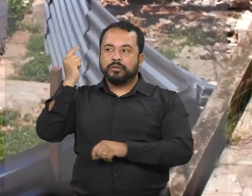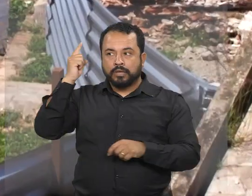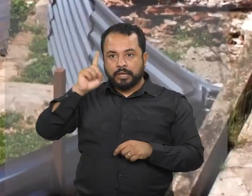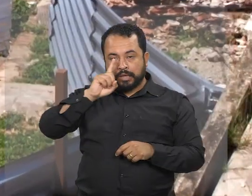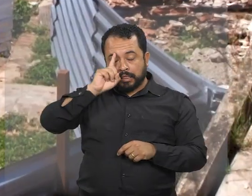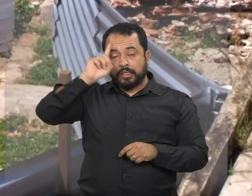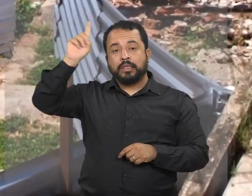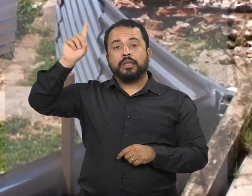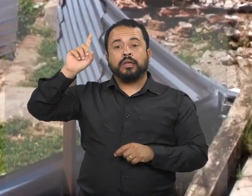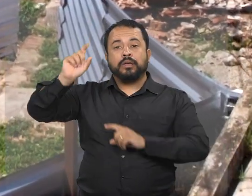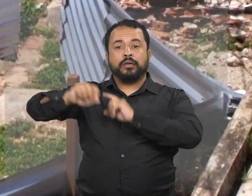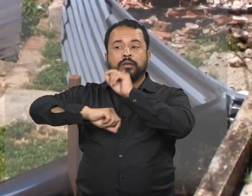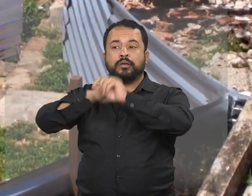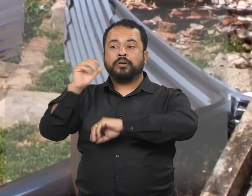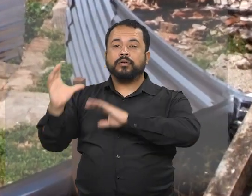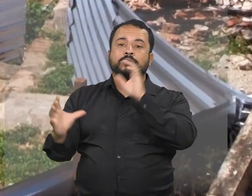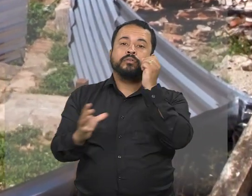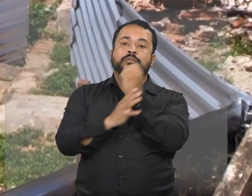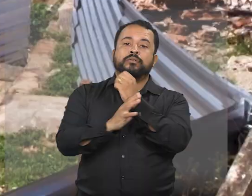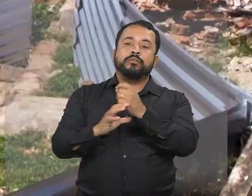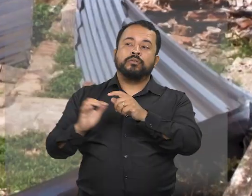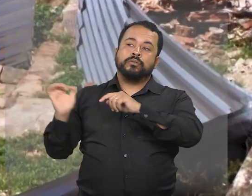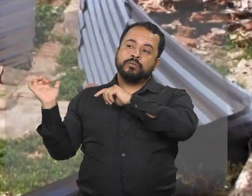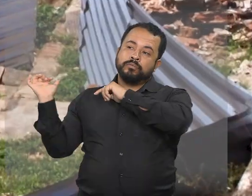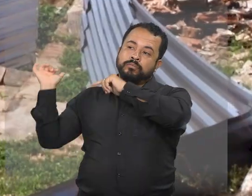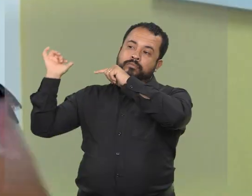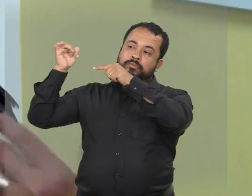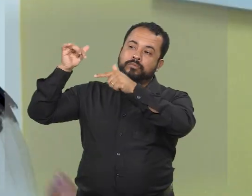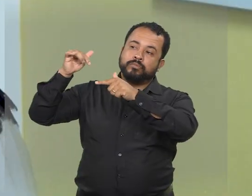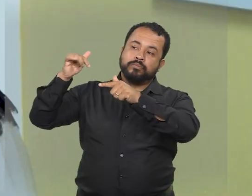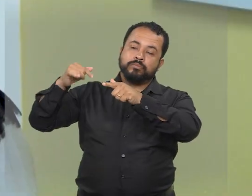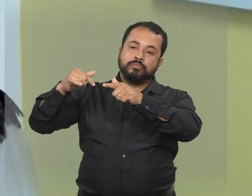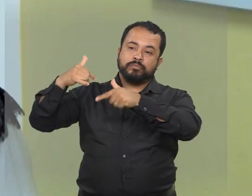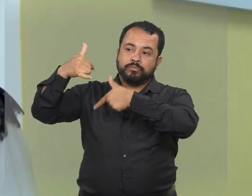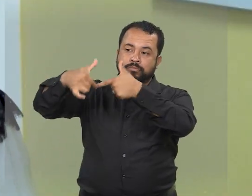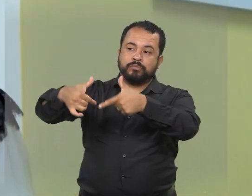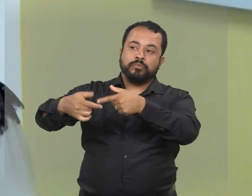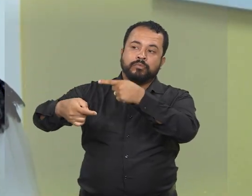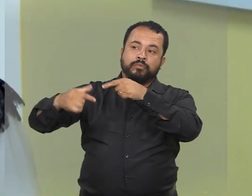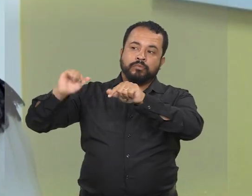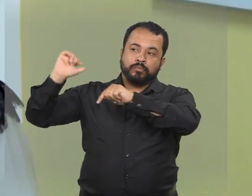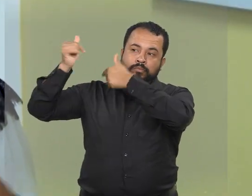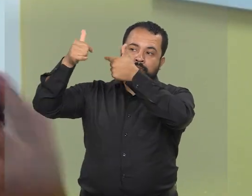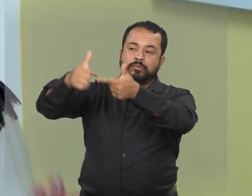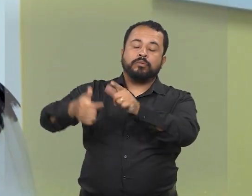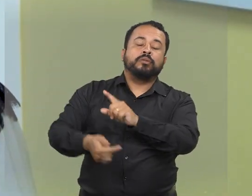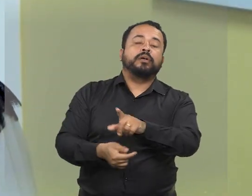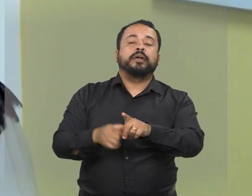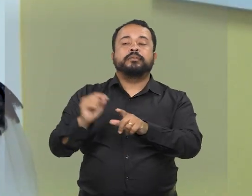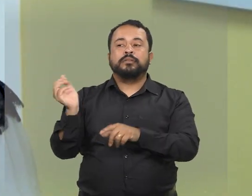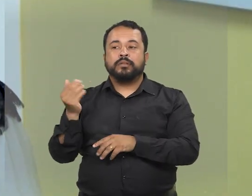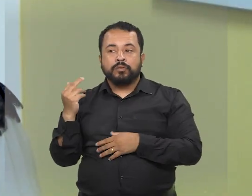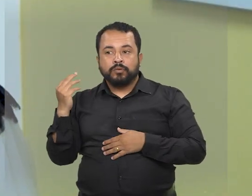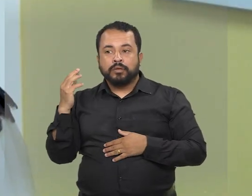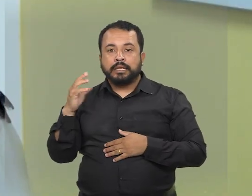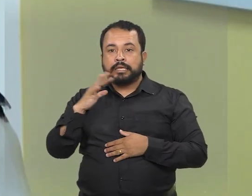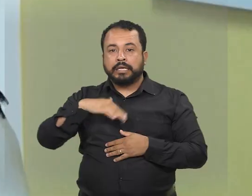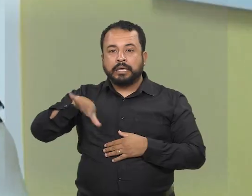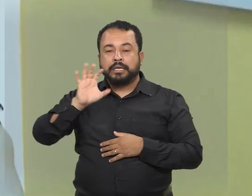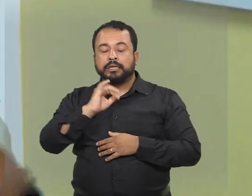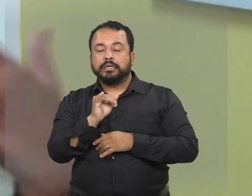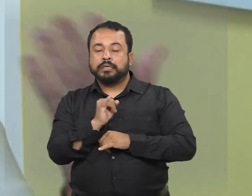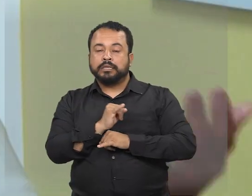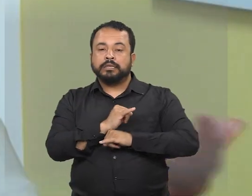exatamente garantir para as próximas gerações o conhecimento dessas manifestações